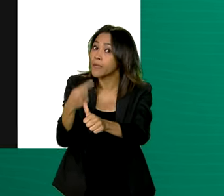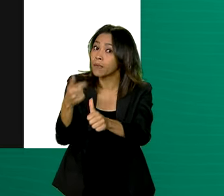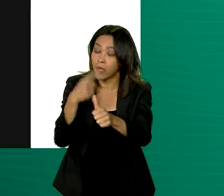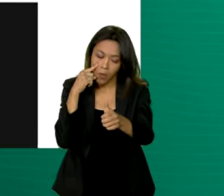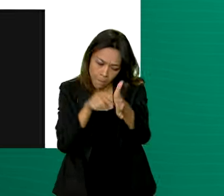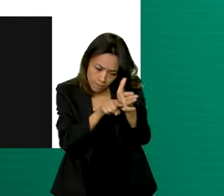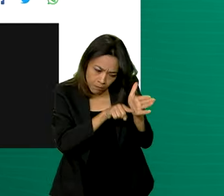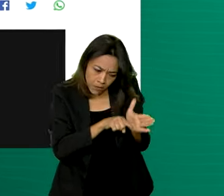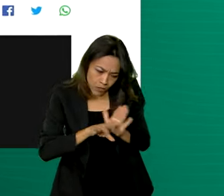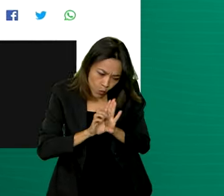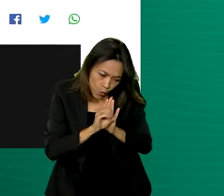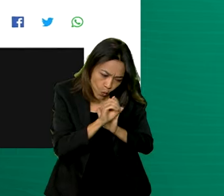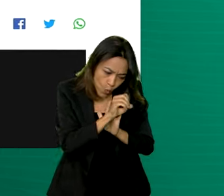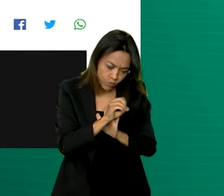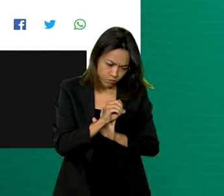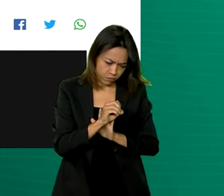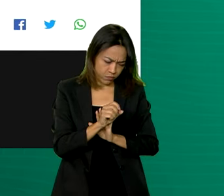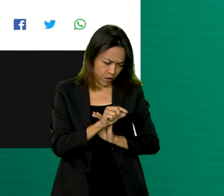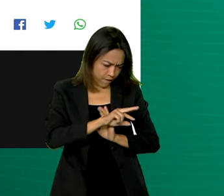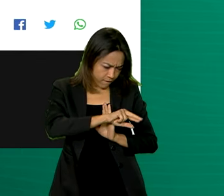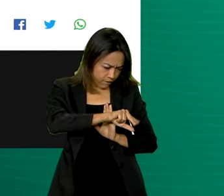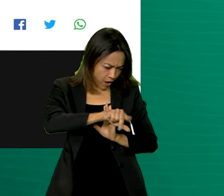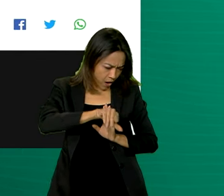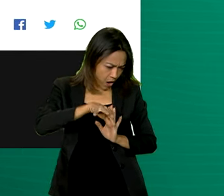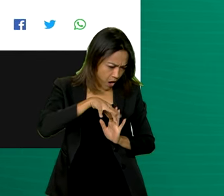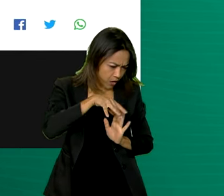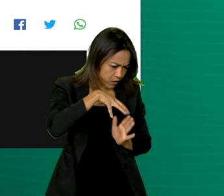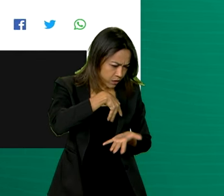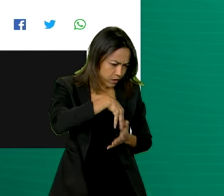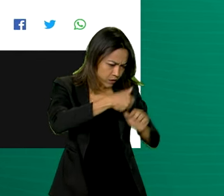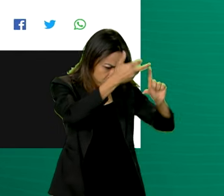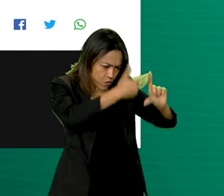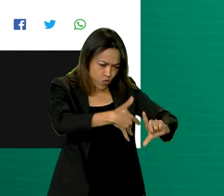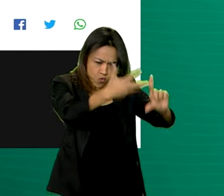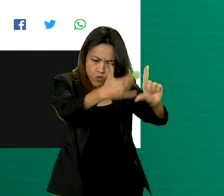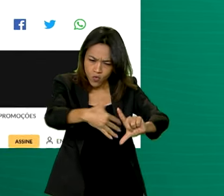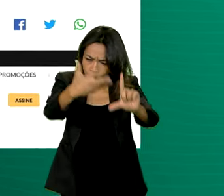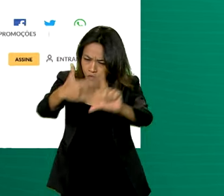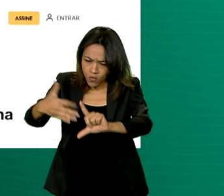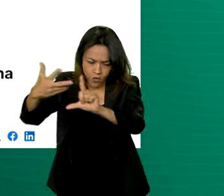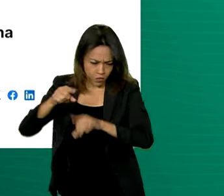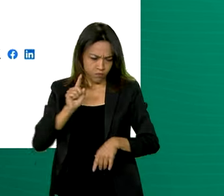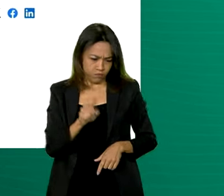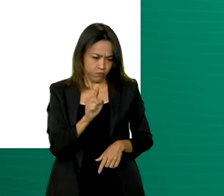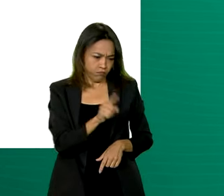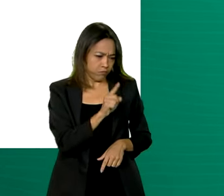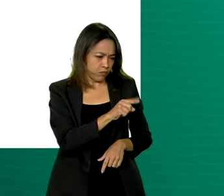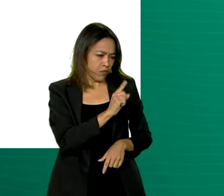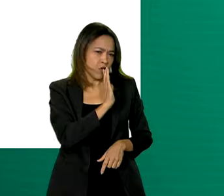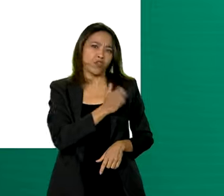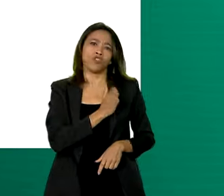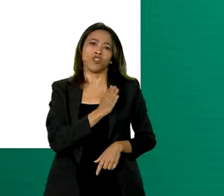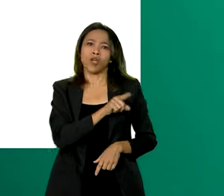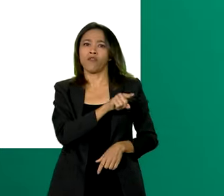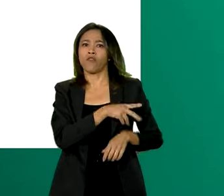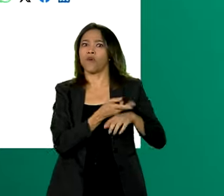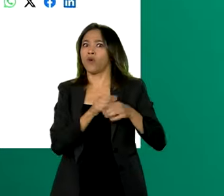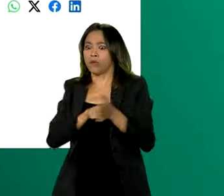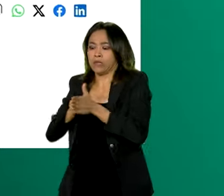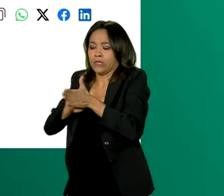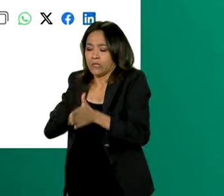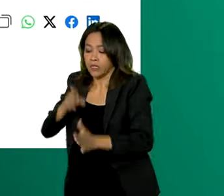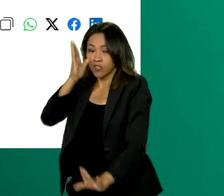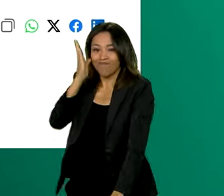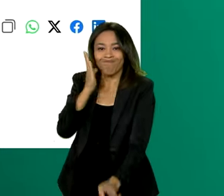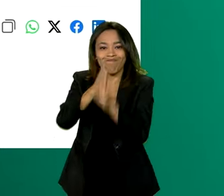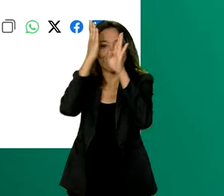e você vai perceber que várias agências de checagem e veículos jornalísticos já foram investigar essa história e